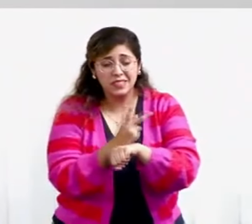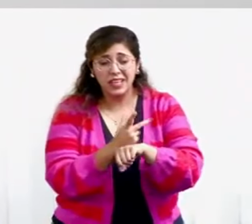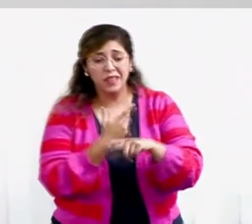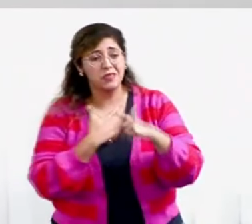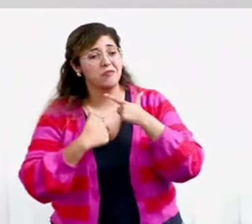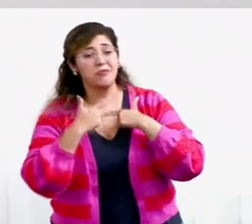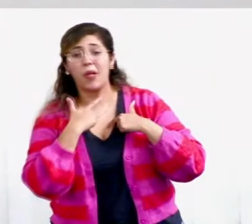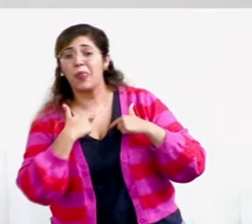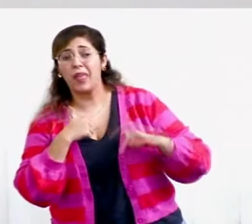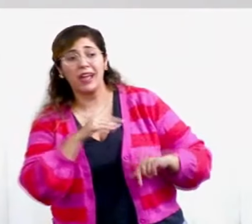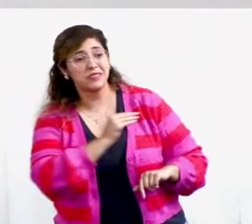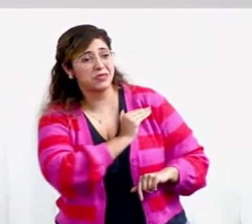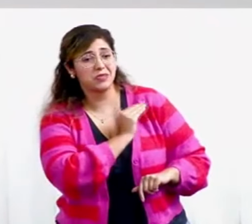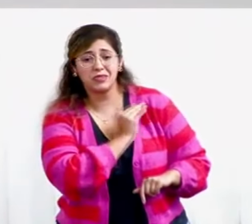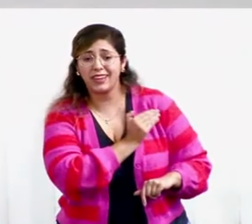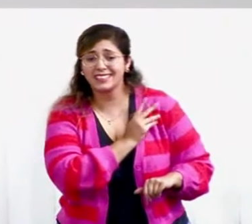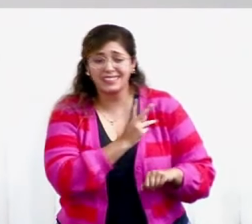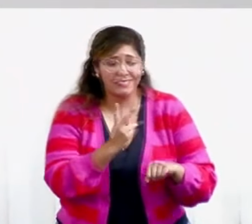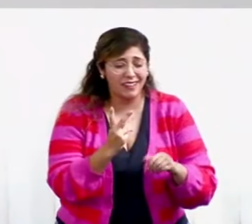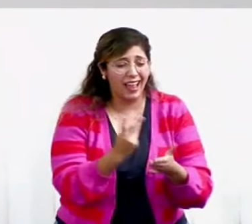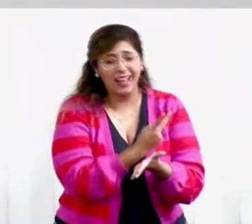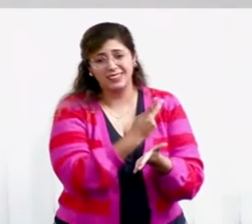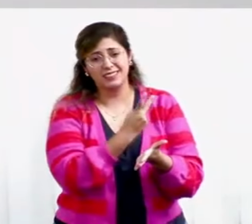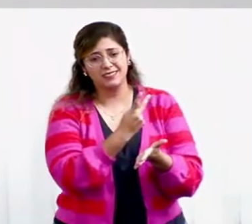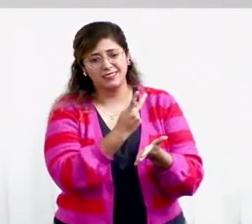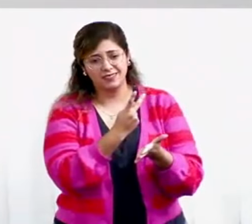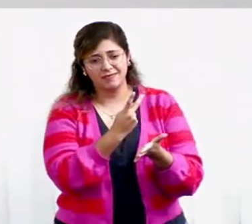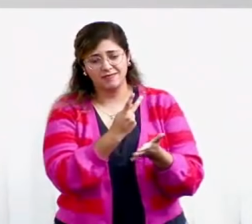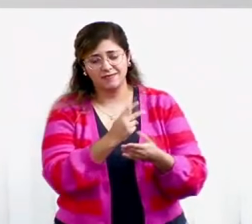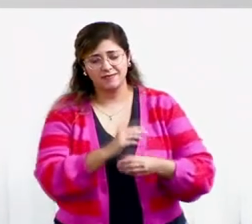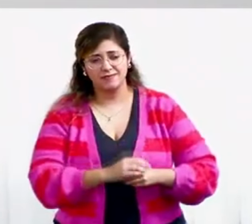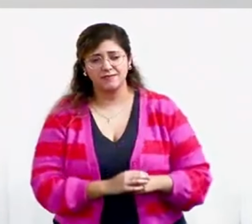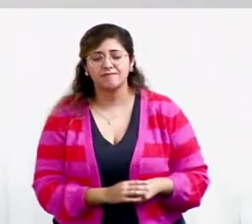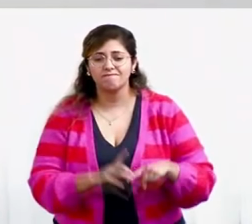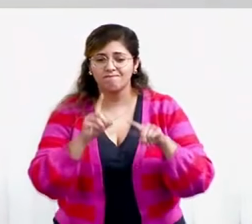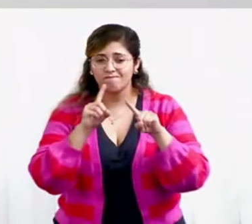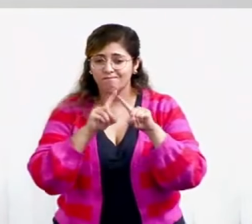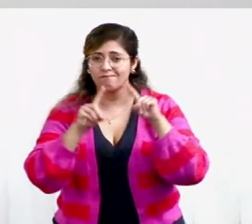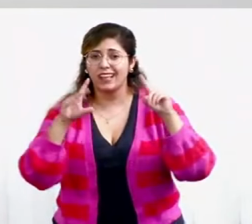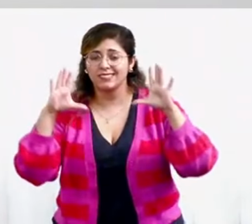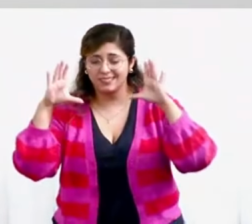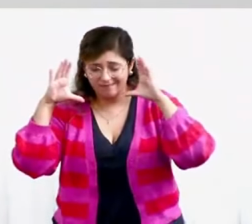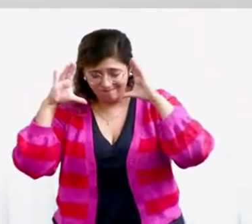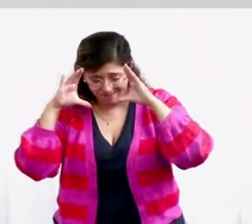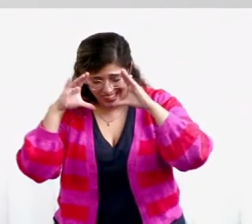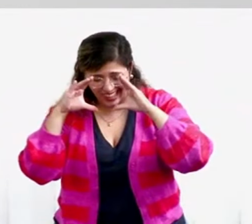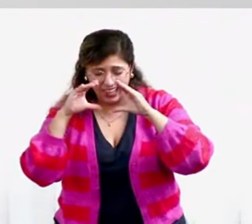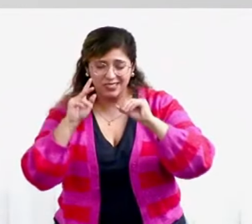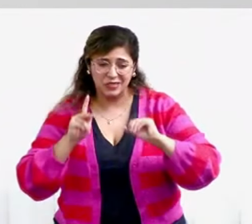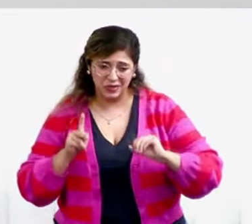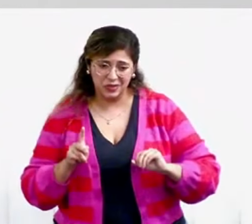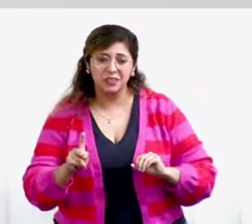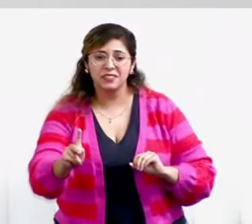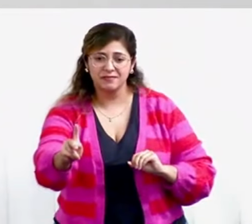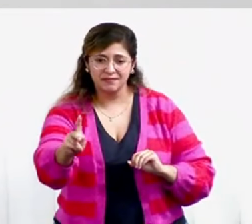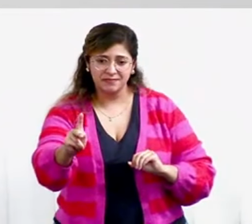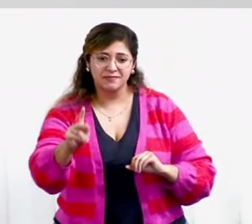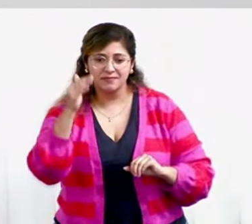vida quando esse está imergido nas trevas.